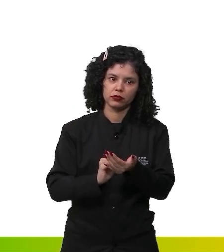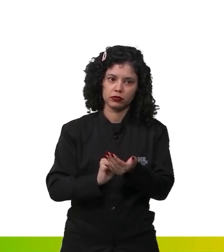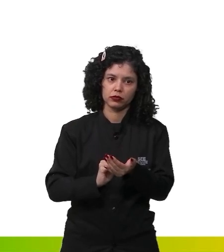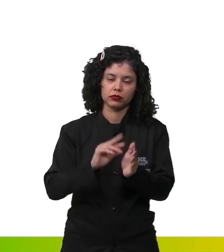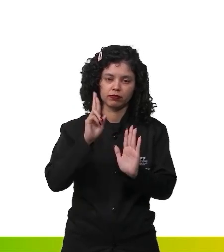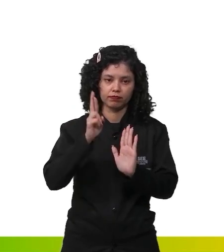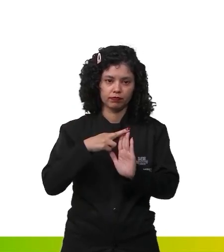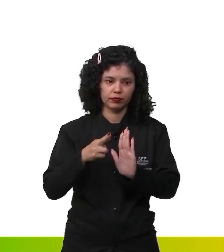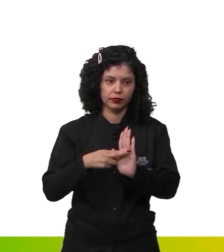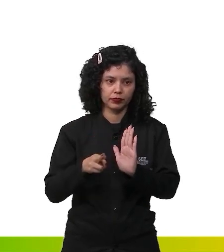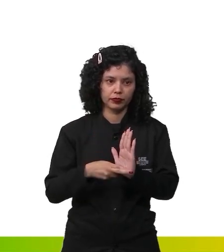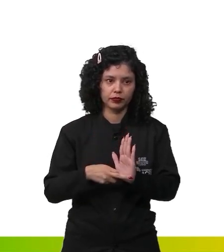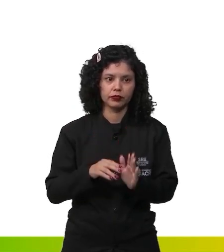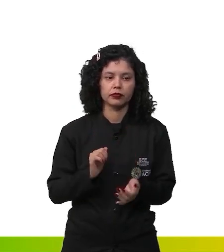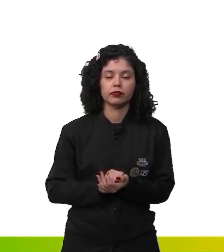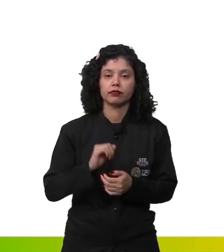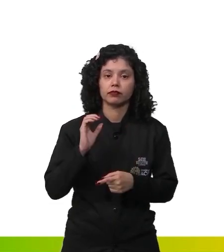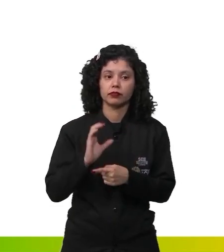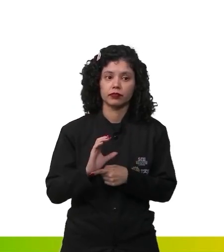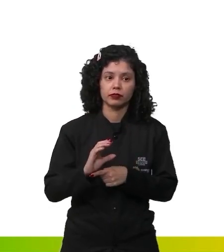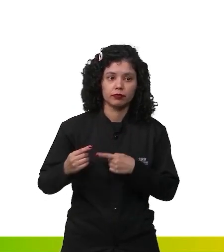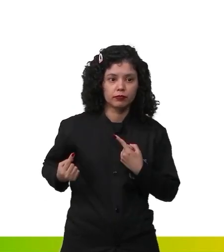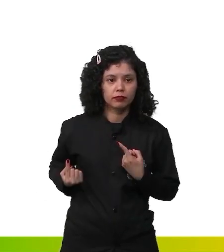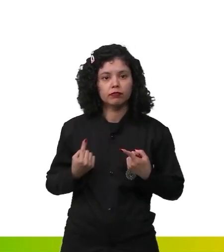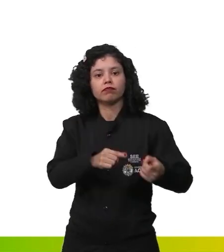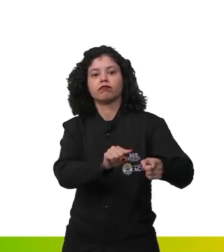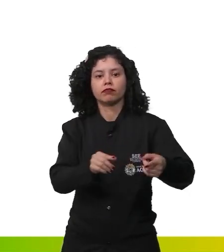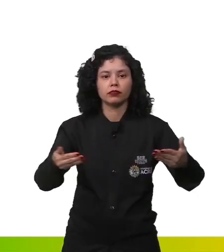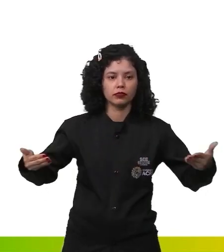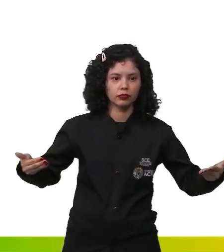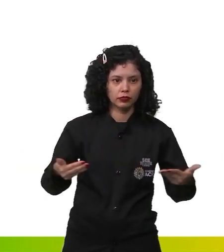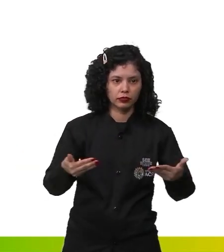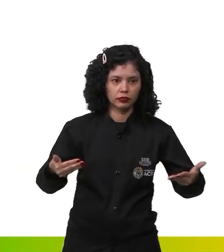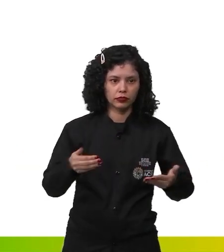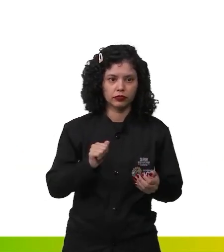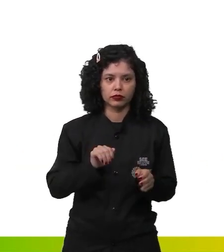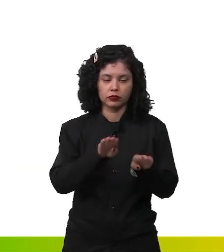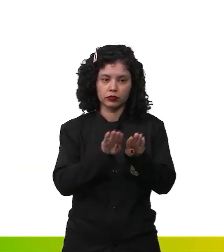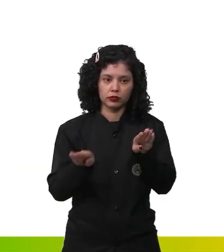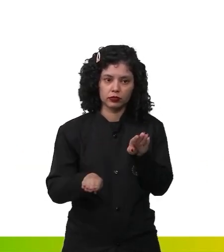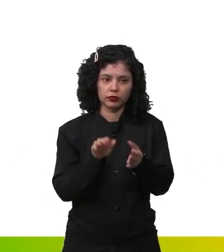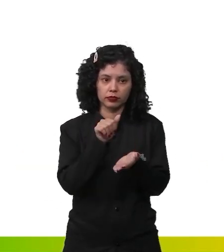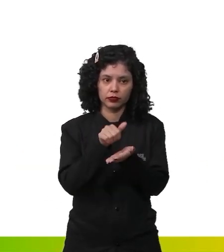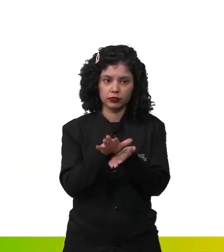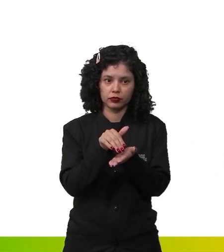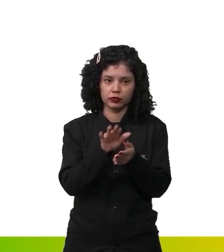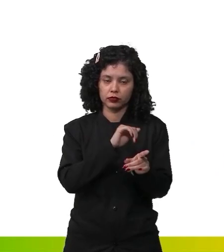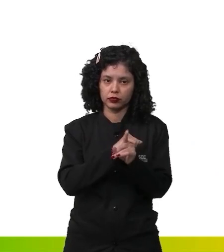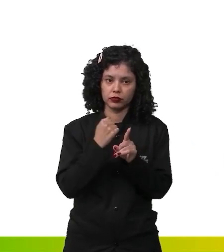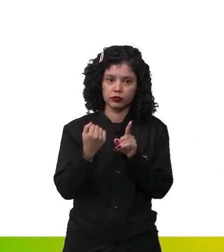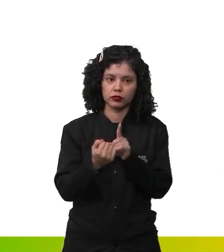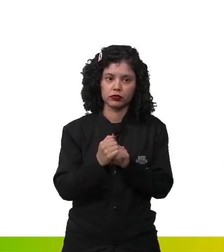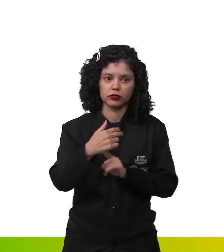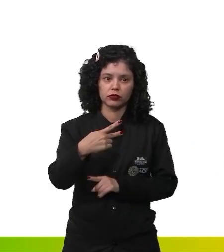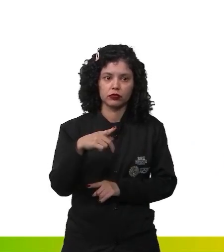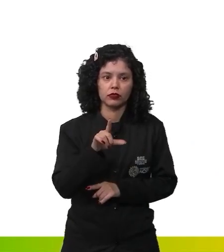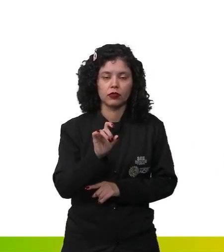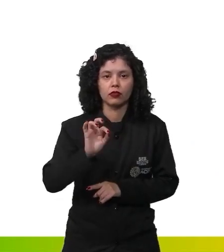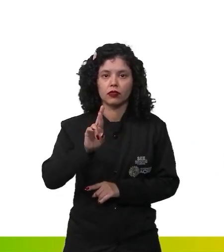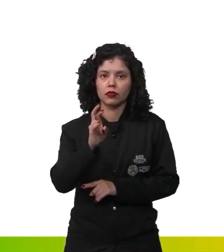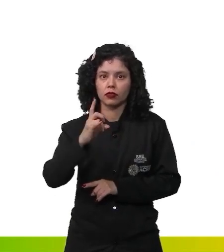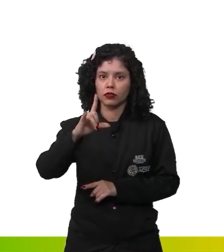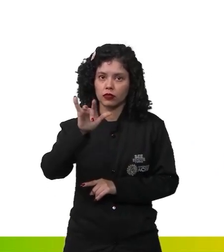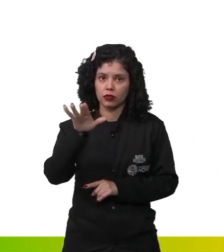de normas. C. Desafios atuais: desigualdade, exclusão social